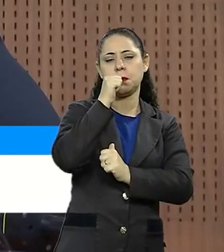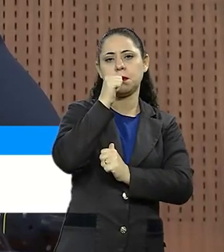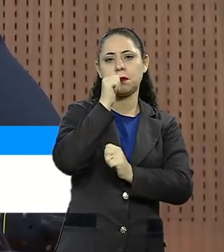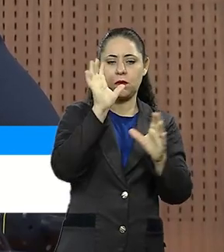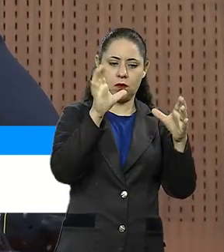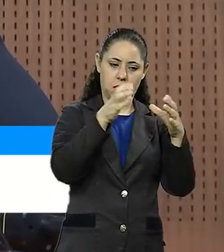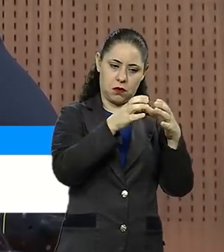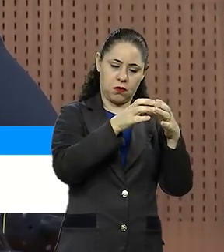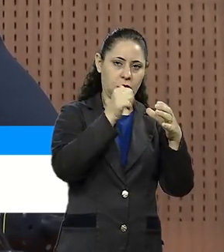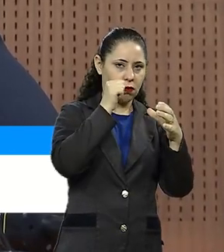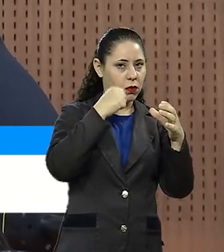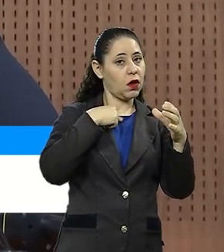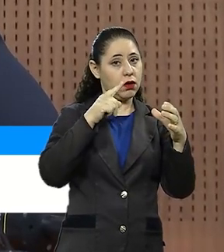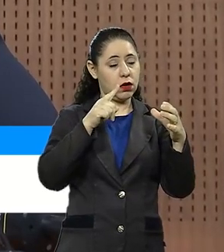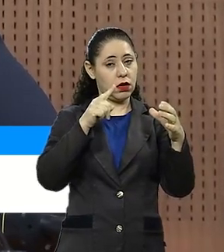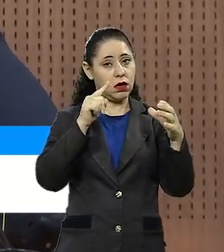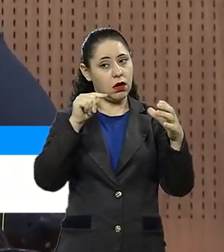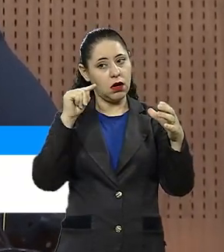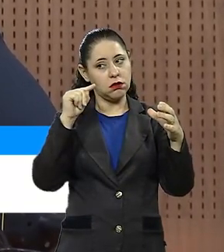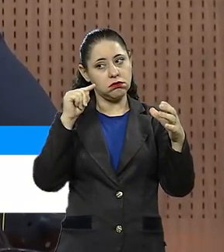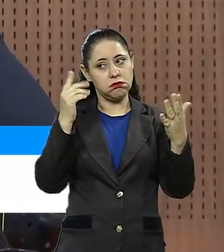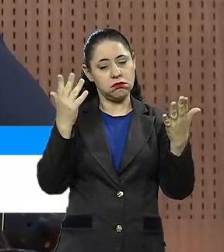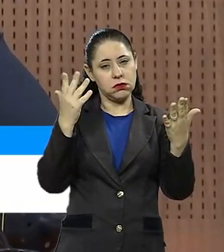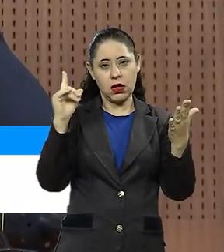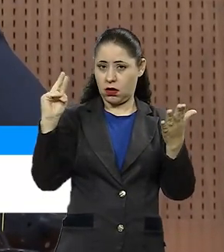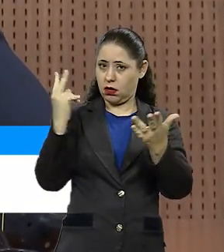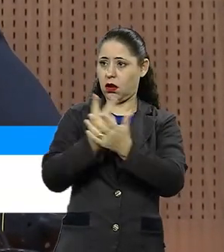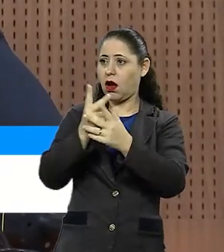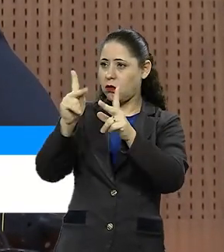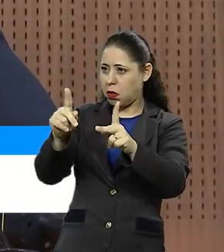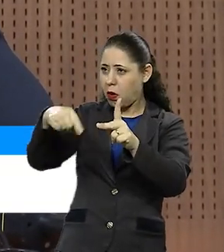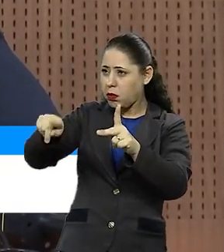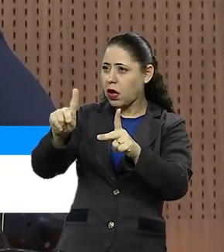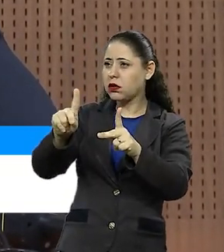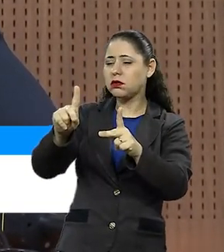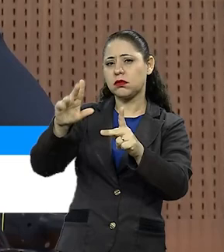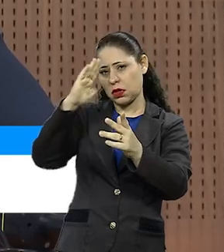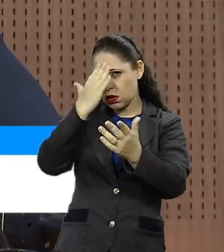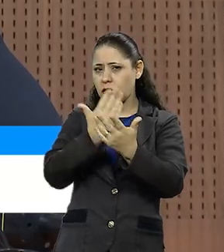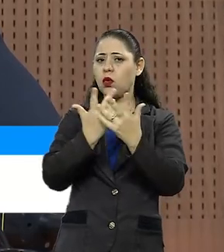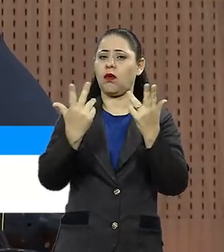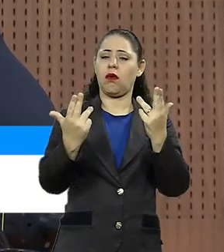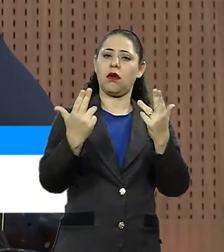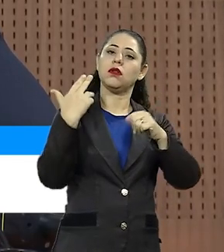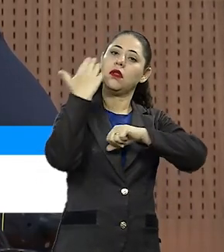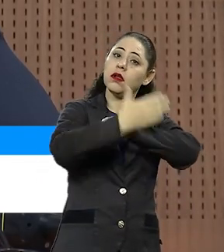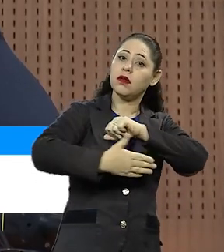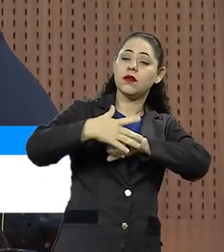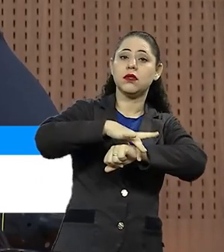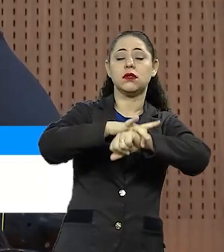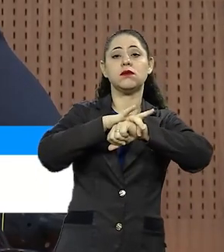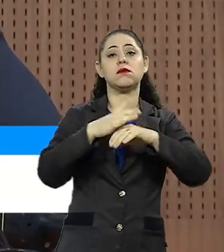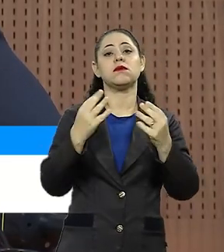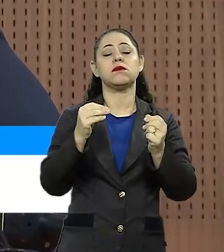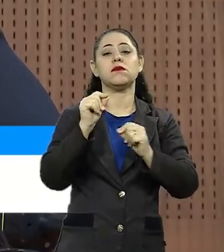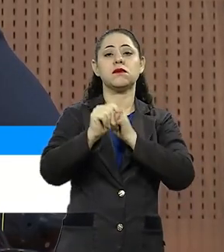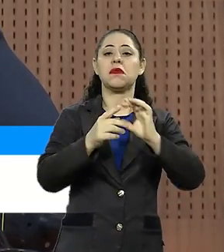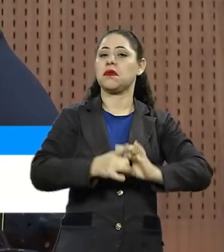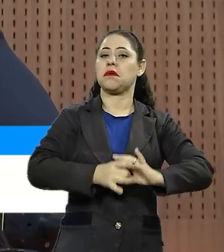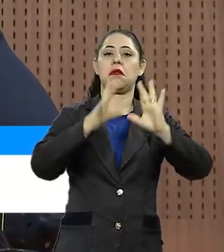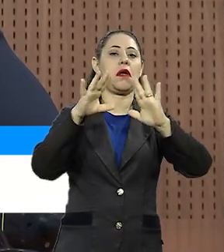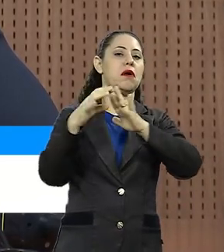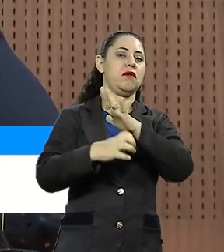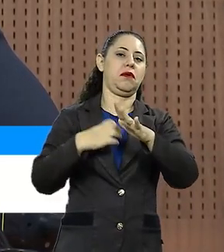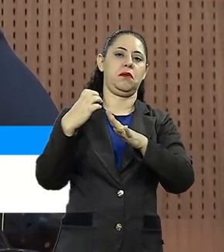competições femininas, né? O que para mim é um absurdo, eu acredito que para a maioria da população também. Nós defendemos muito a questão da